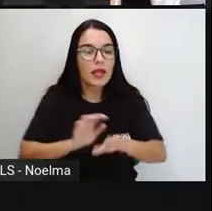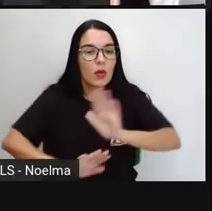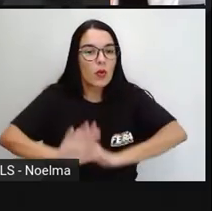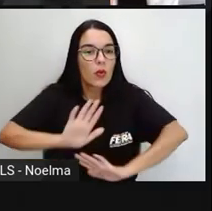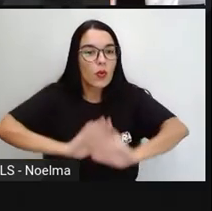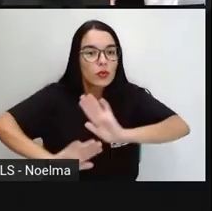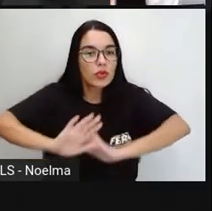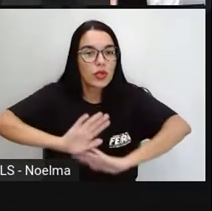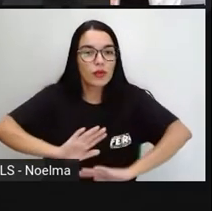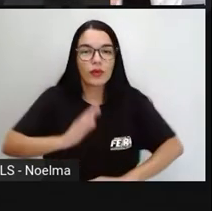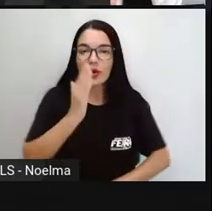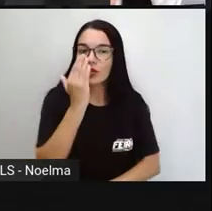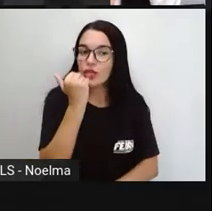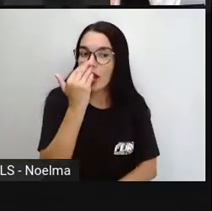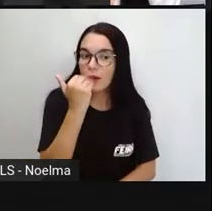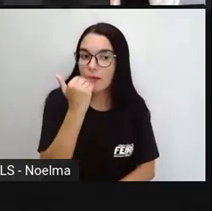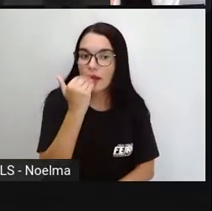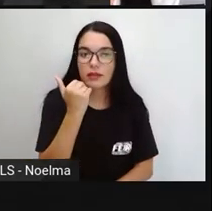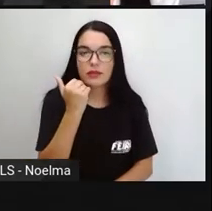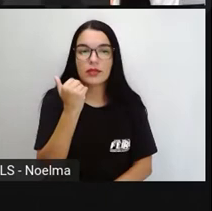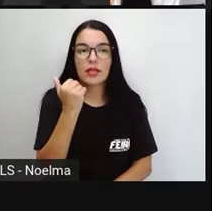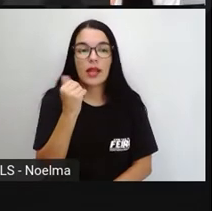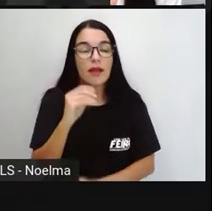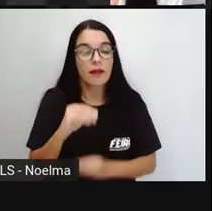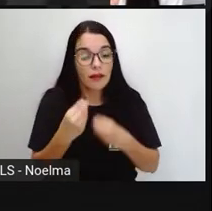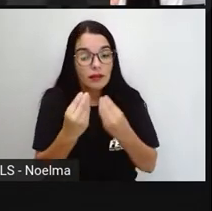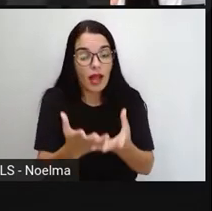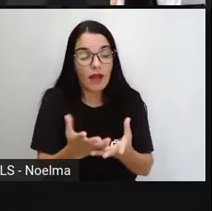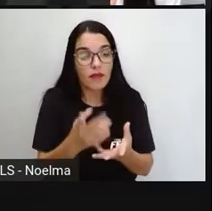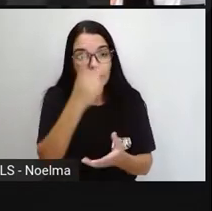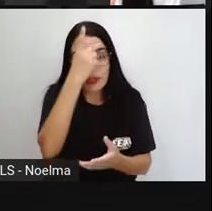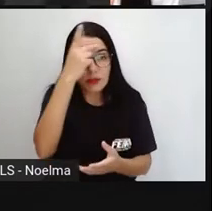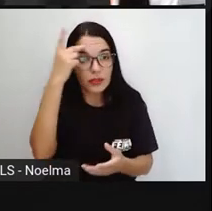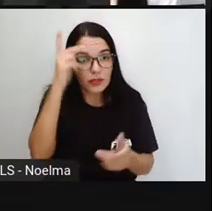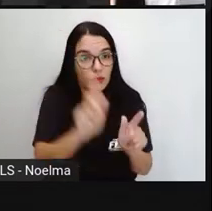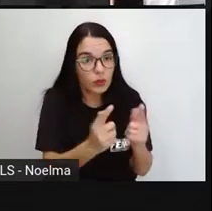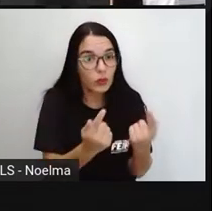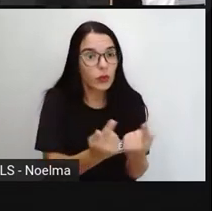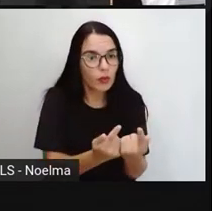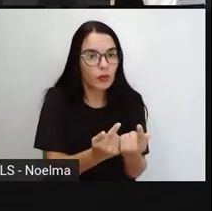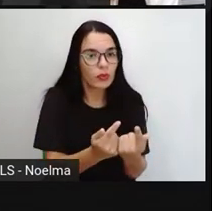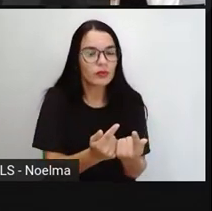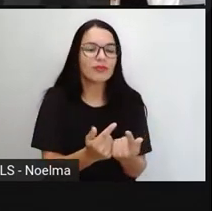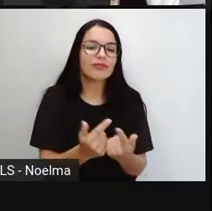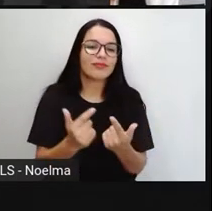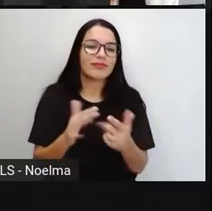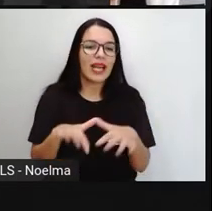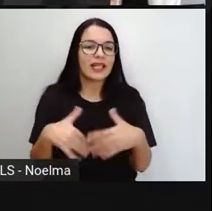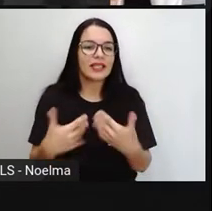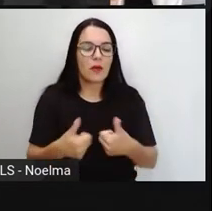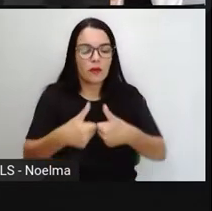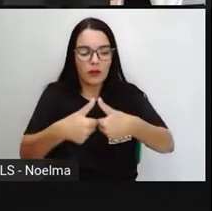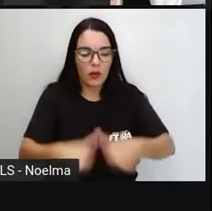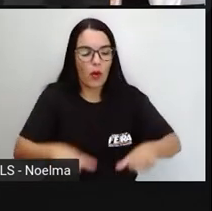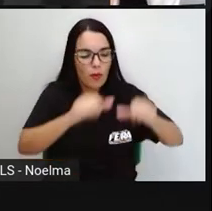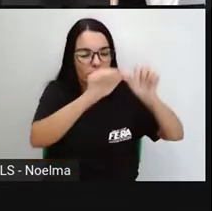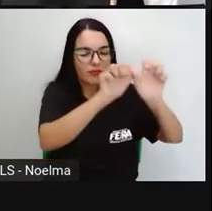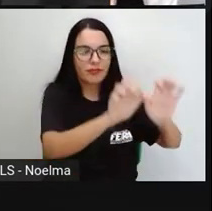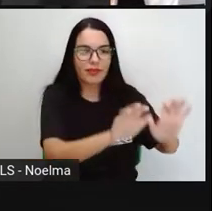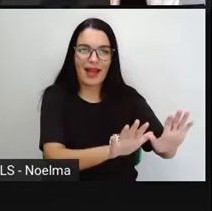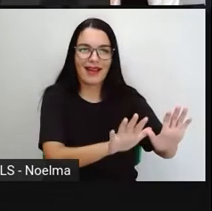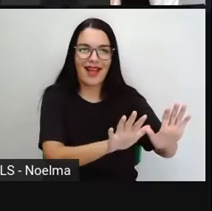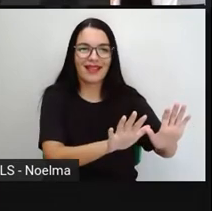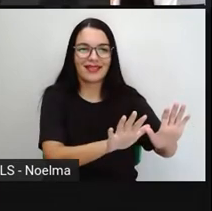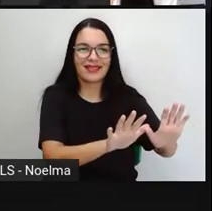que marcou a mudança, em relação ao nomadismo para o sedentarismo. Então, a partir